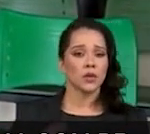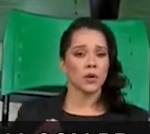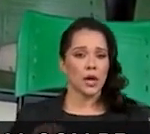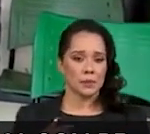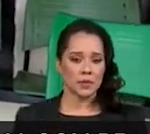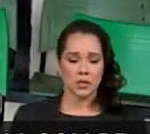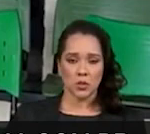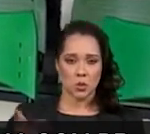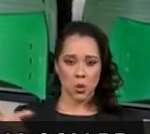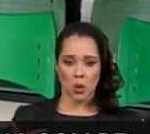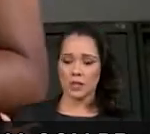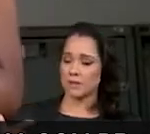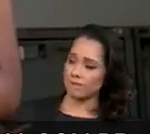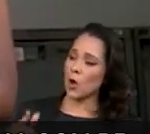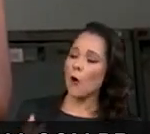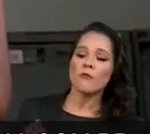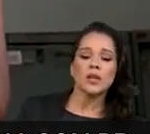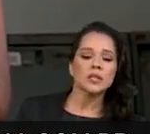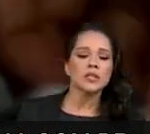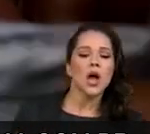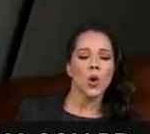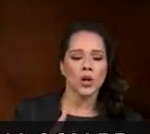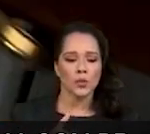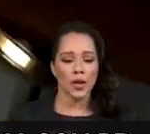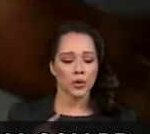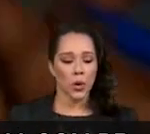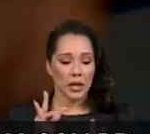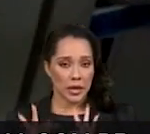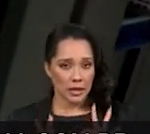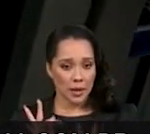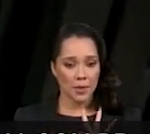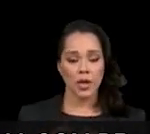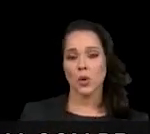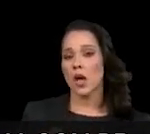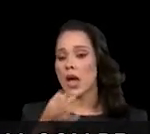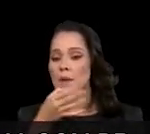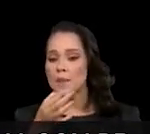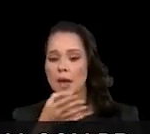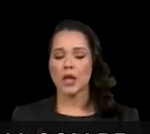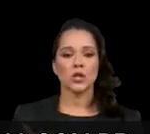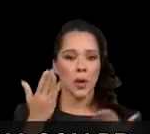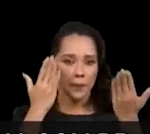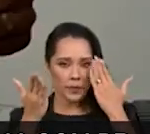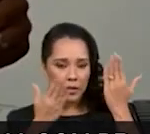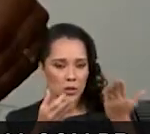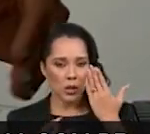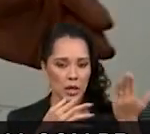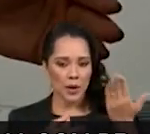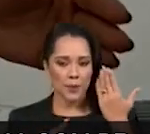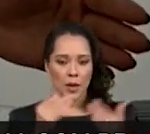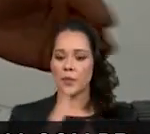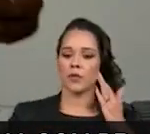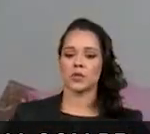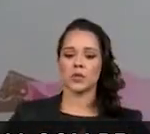2, Oscar Marques, são oferecidos acolhimento, tratamento medicamentoso, psicoterapia profissional